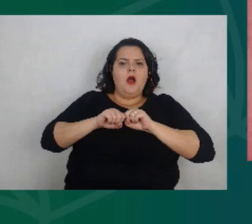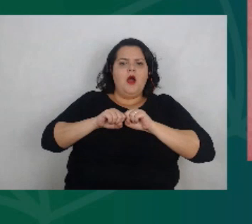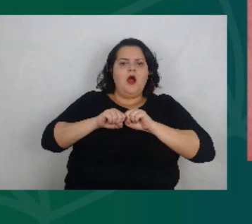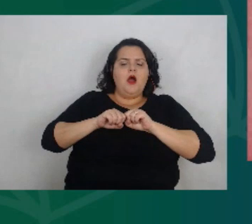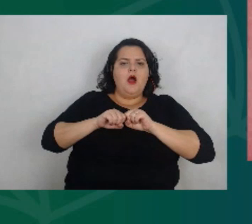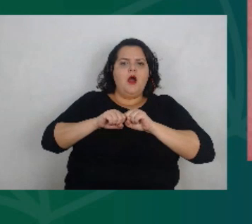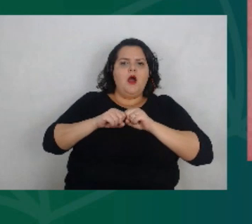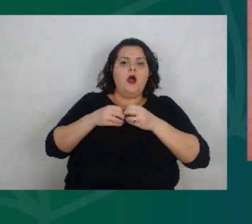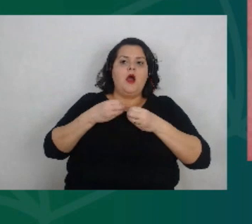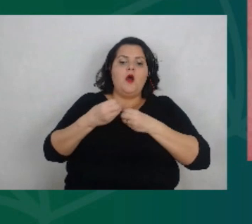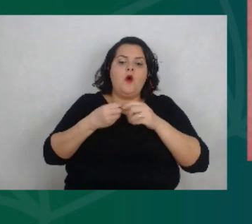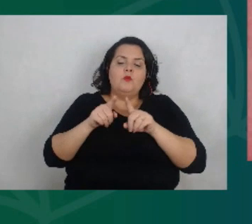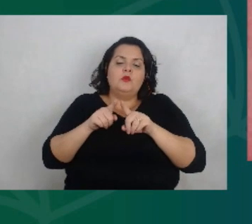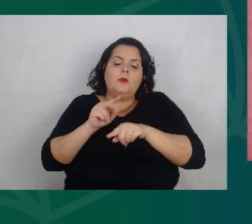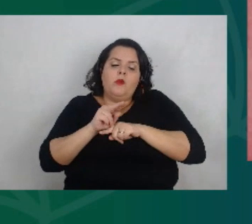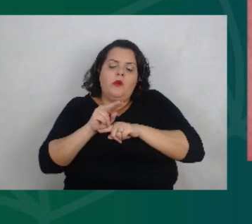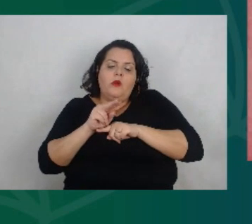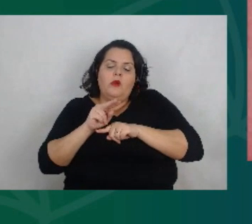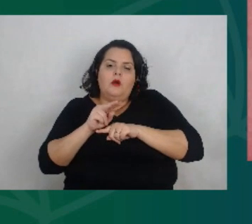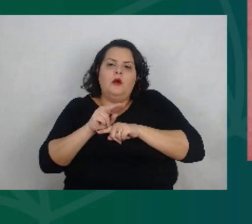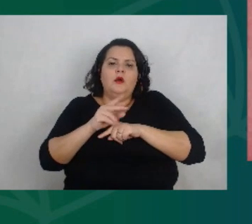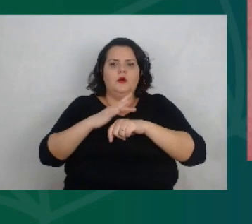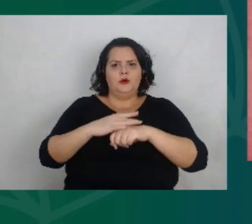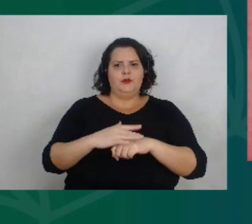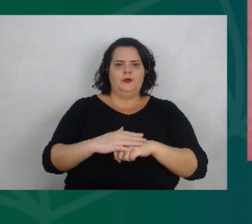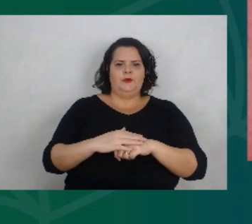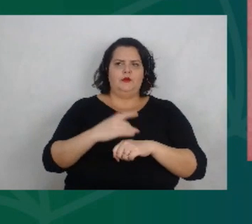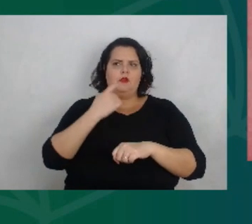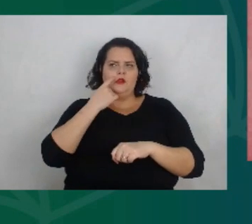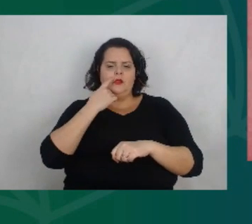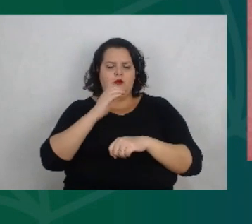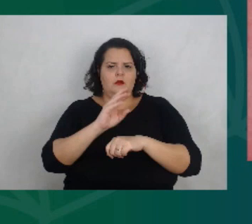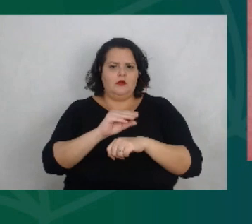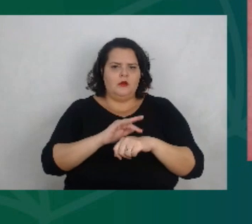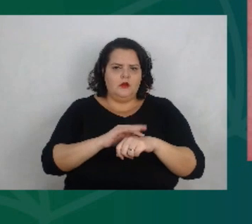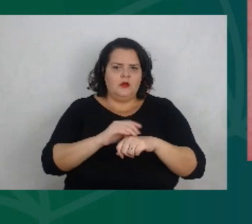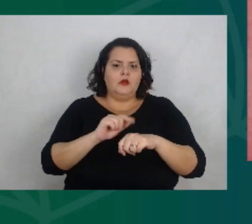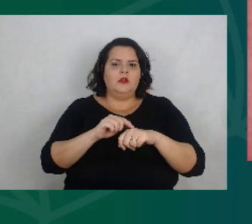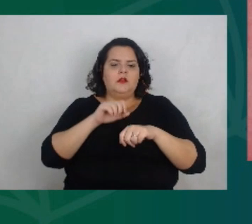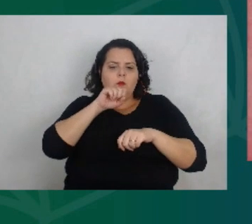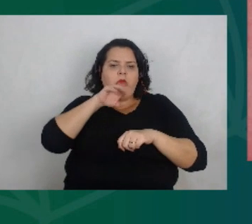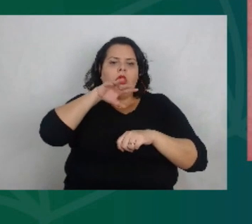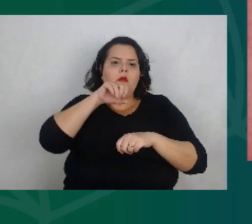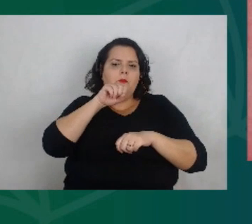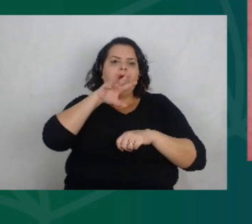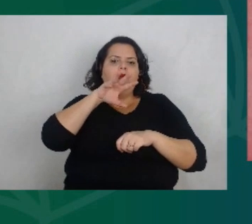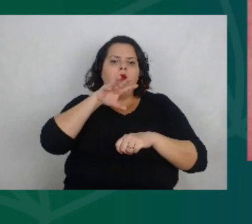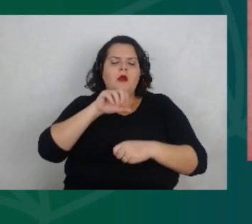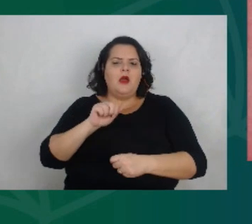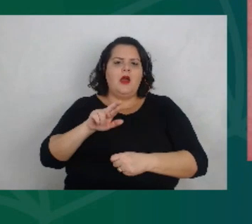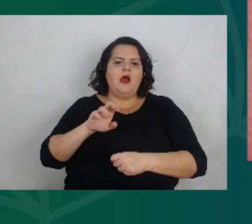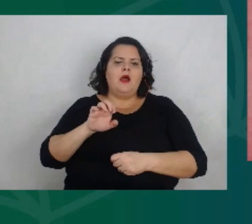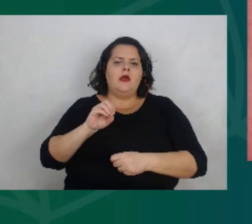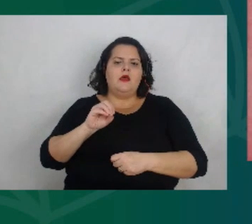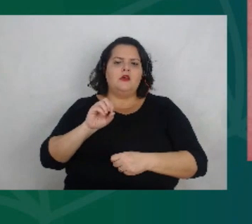o paciente e geramos esse aerosol em algumas circunstâncias, e o quanto nós